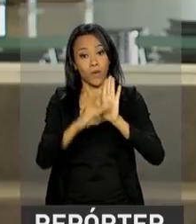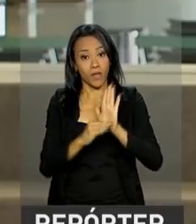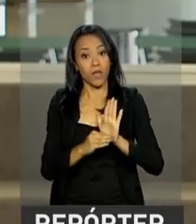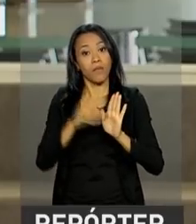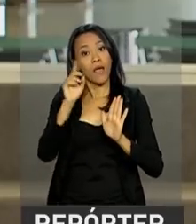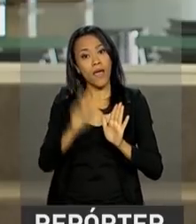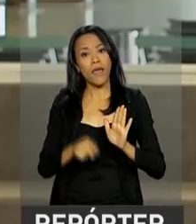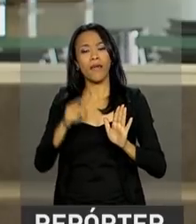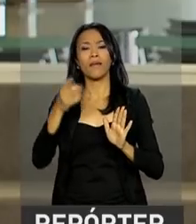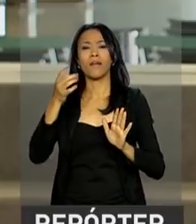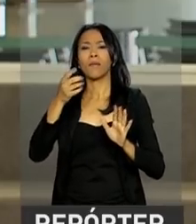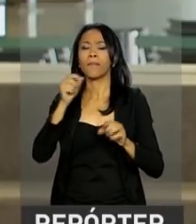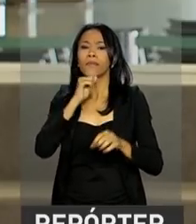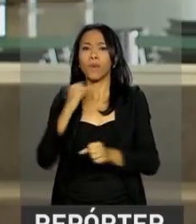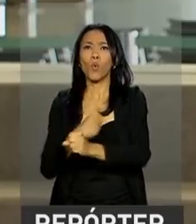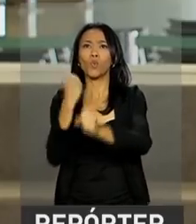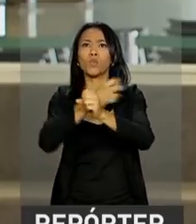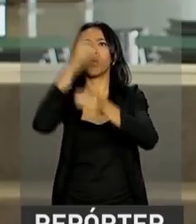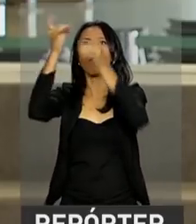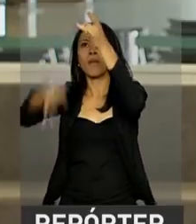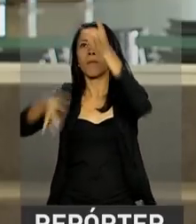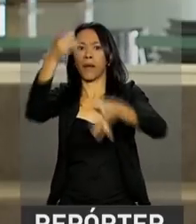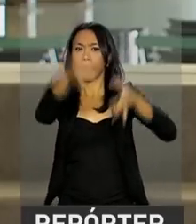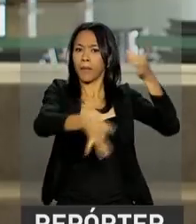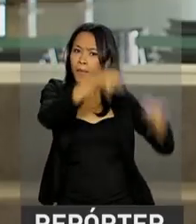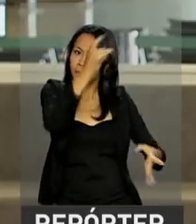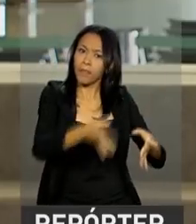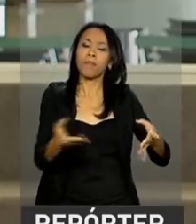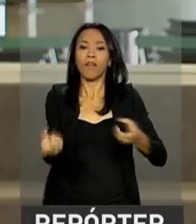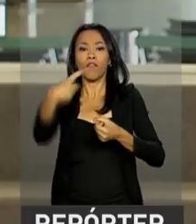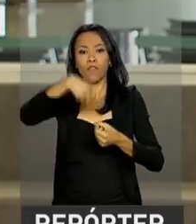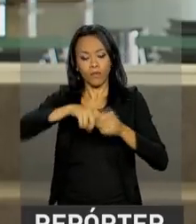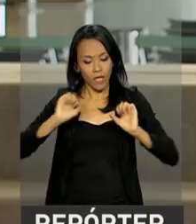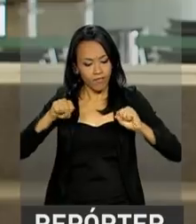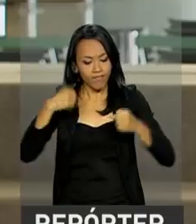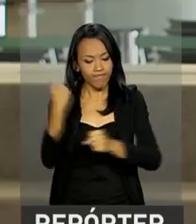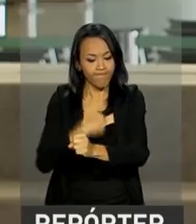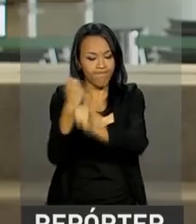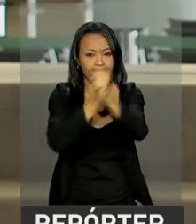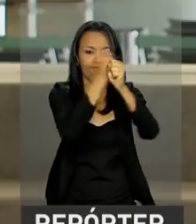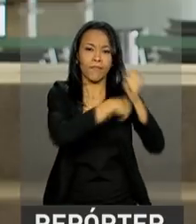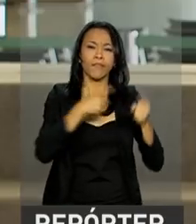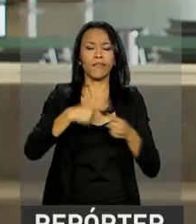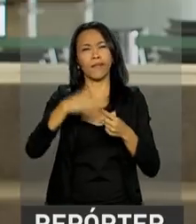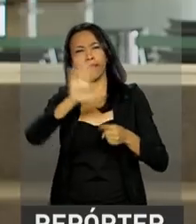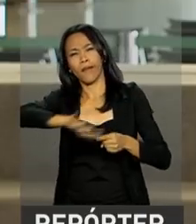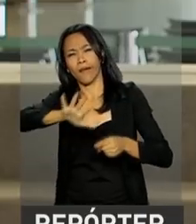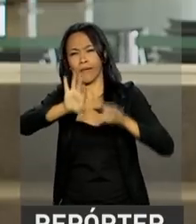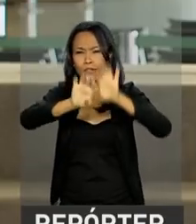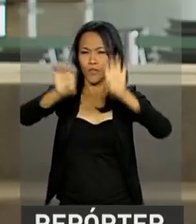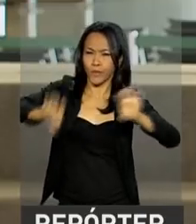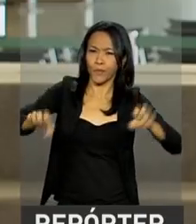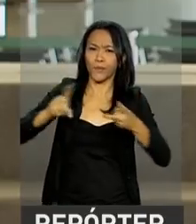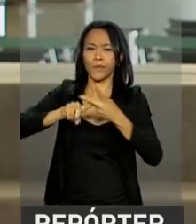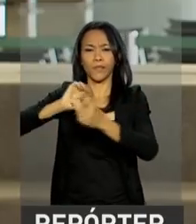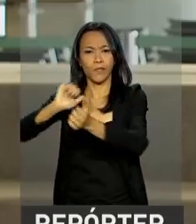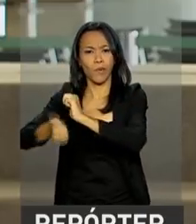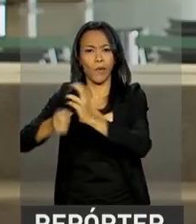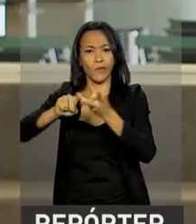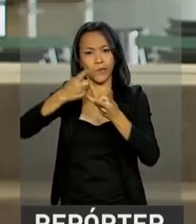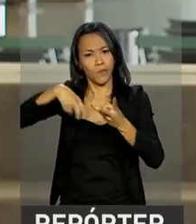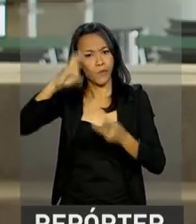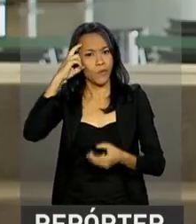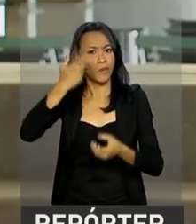obras paradas o que inclui as de infraestrutura além de ações nas áreas de esportes cultura